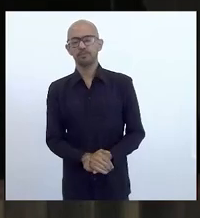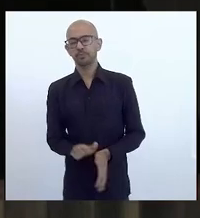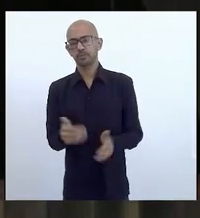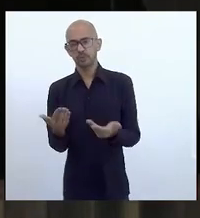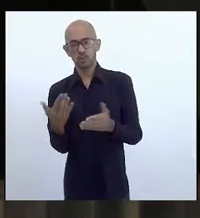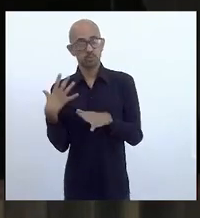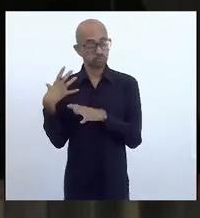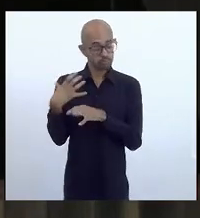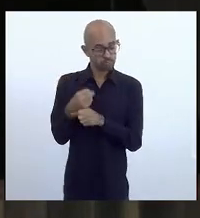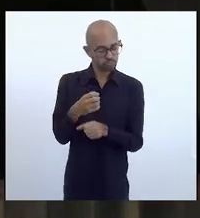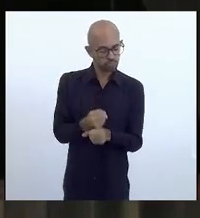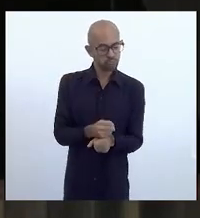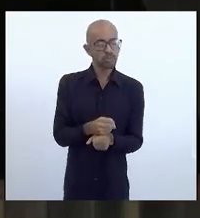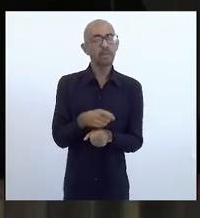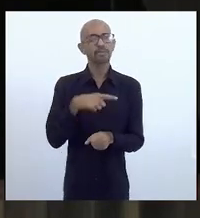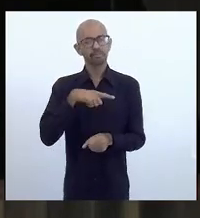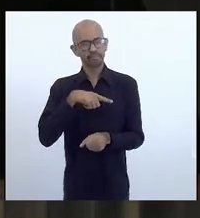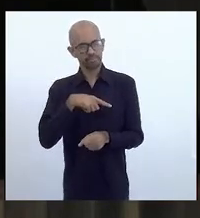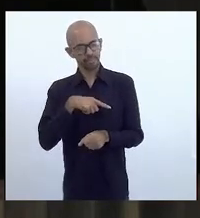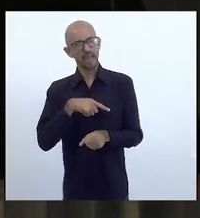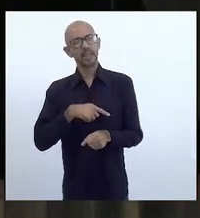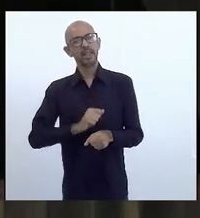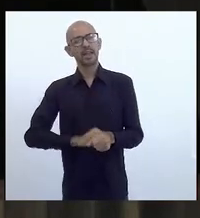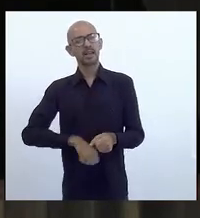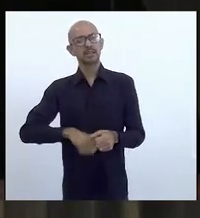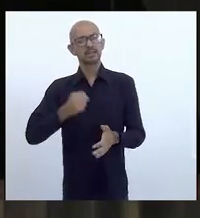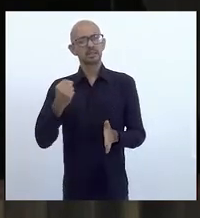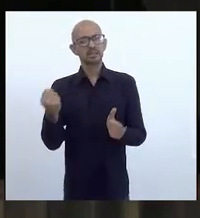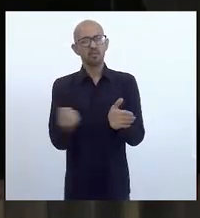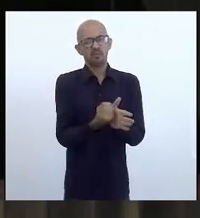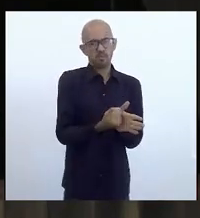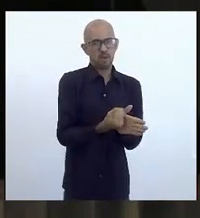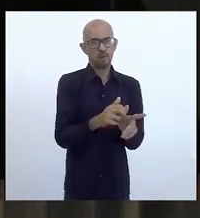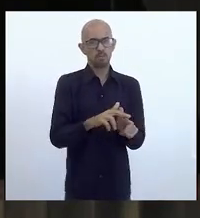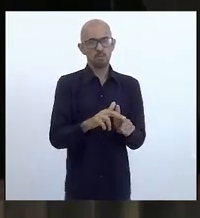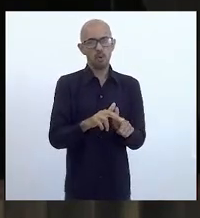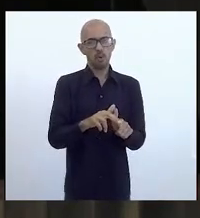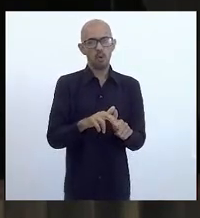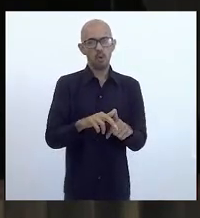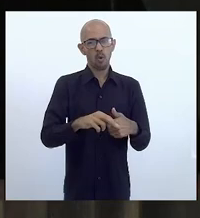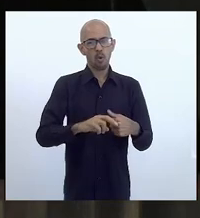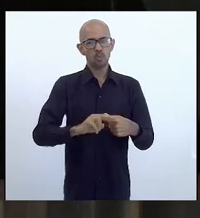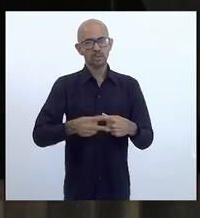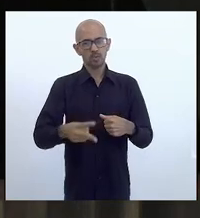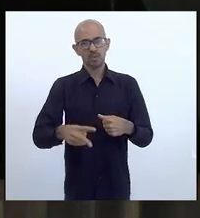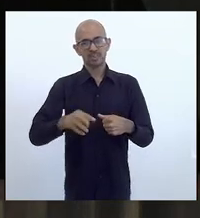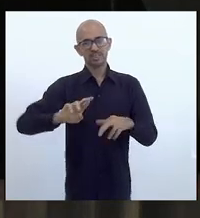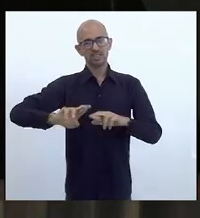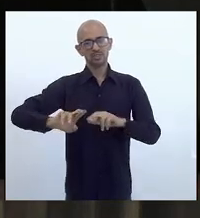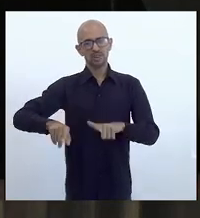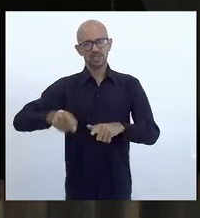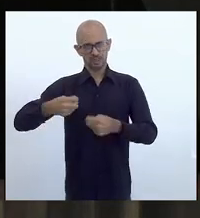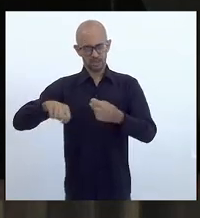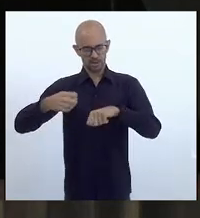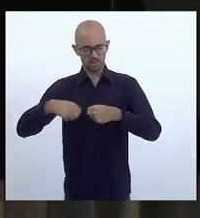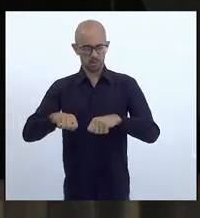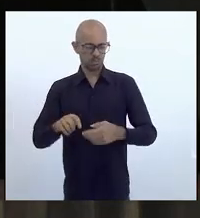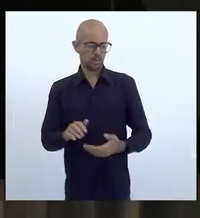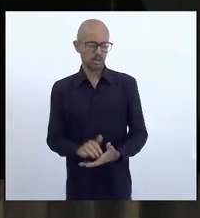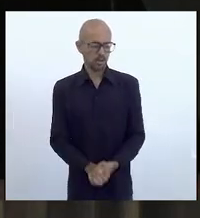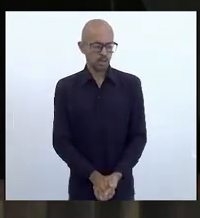sempre é impactada por fatores estranhos à economia. E, finalmente, né, eu